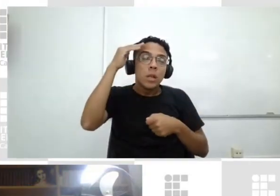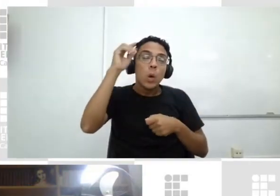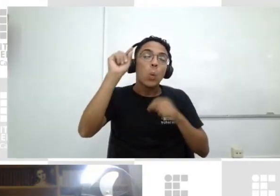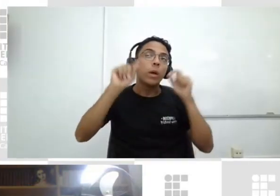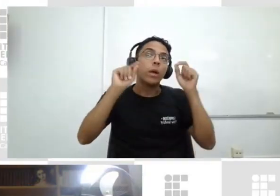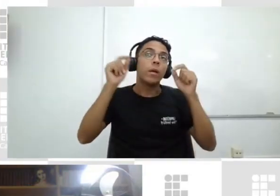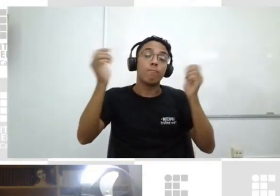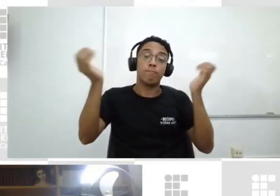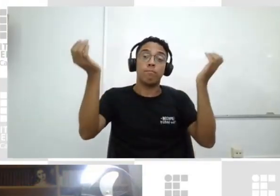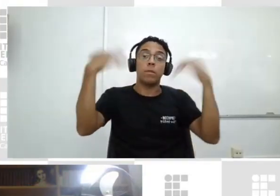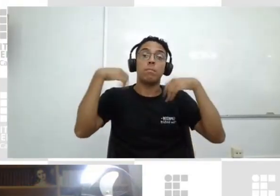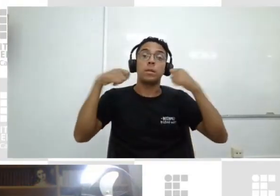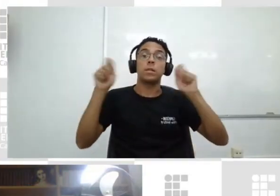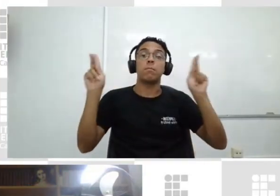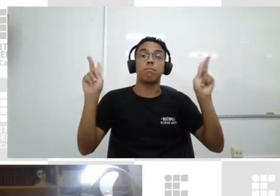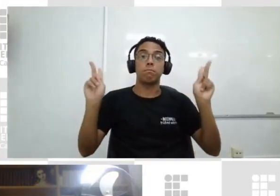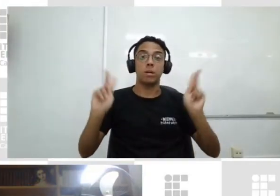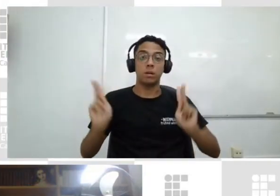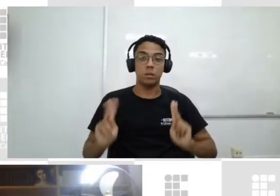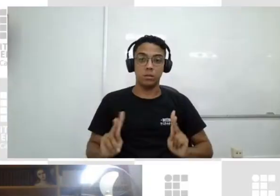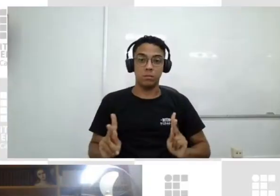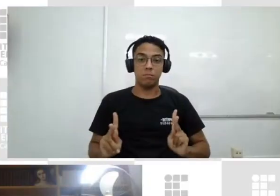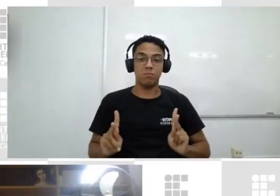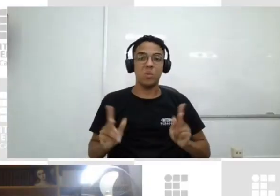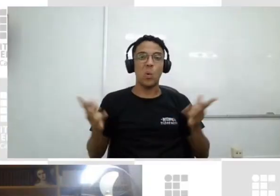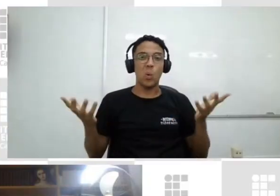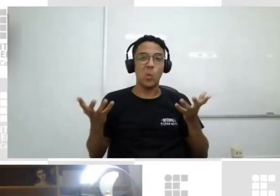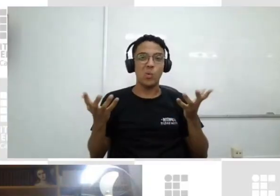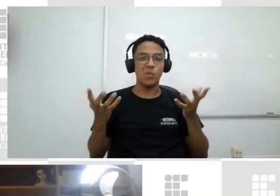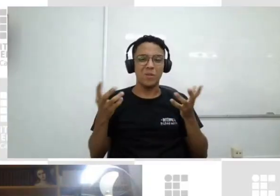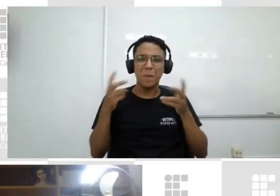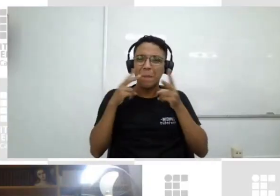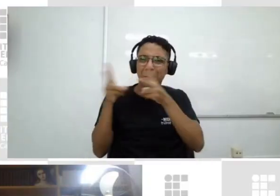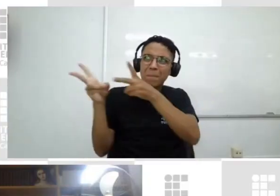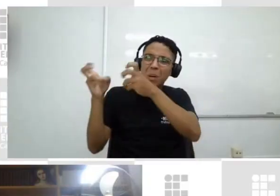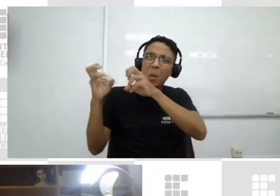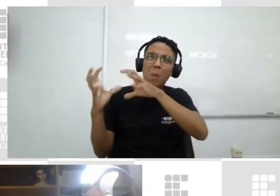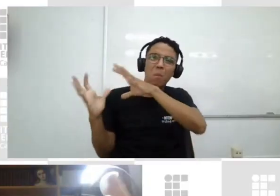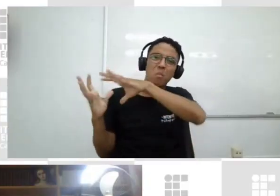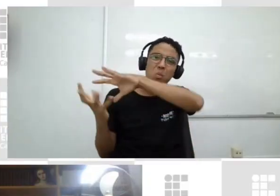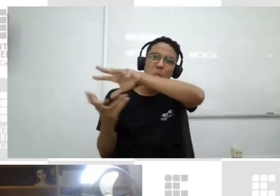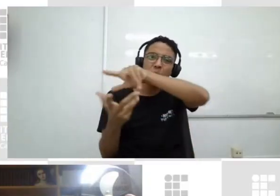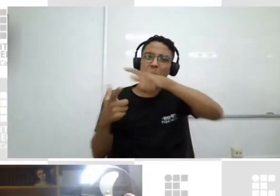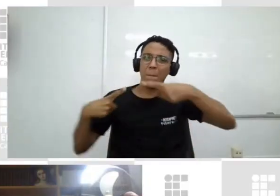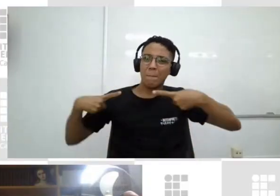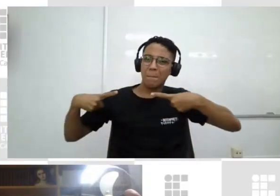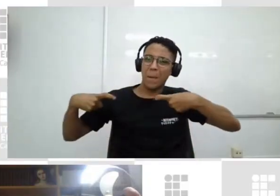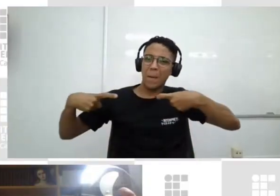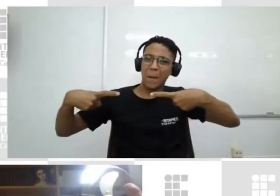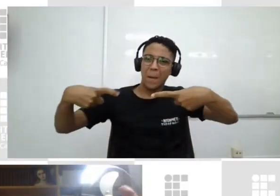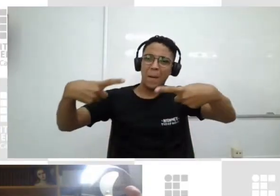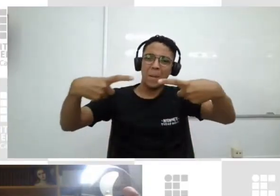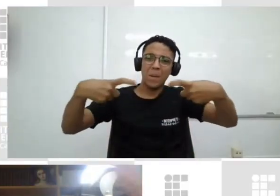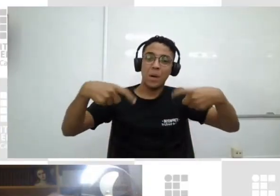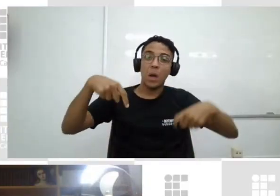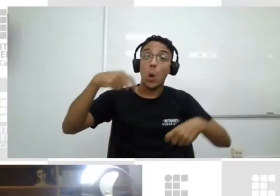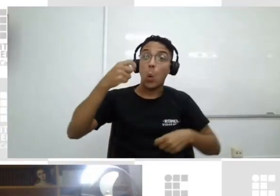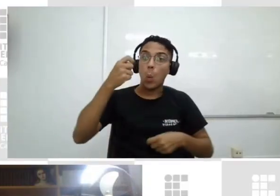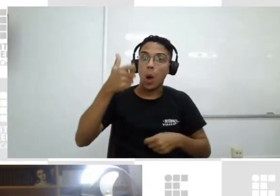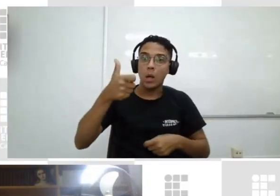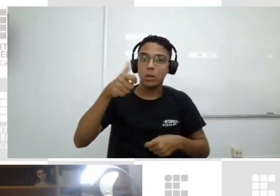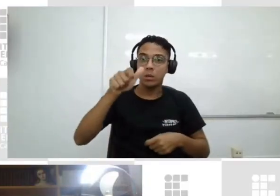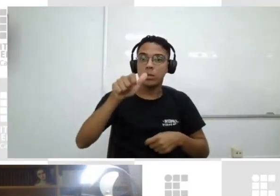paz. Hoje existe uma proliferação de guerras no mundo. Quase que tivemos aí uma guerra na América do Sul, com